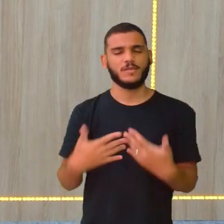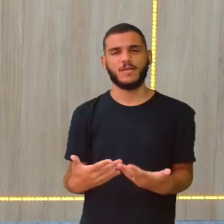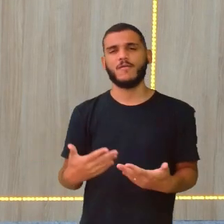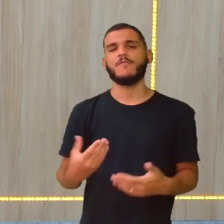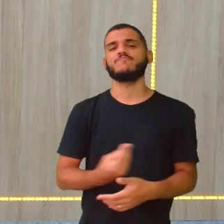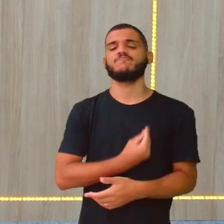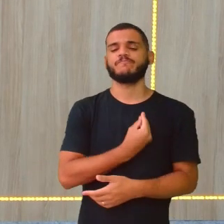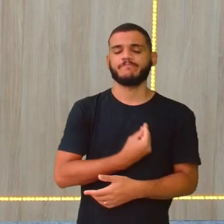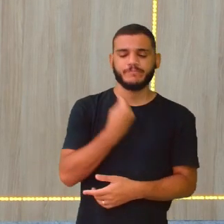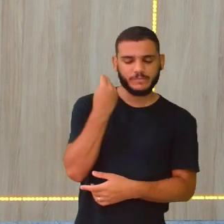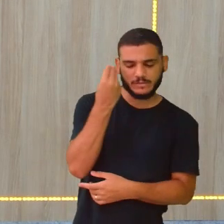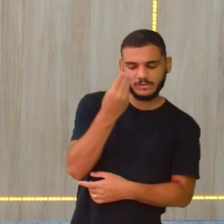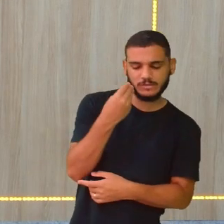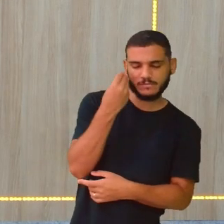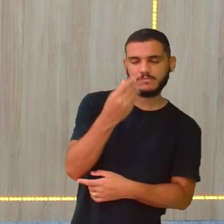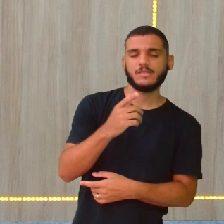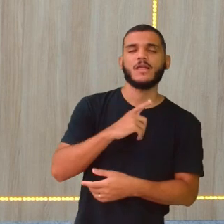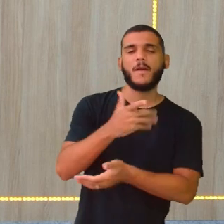ser